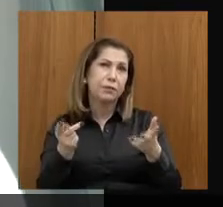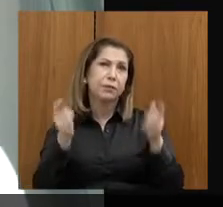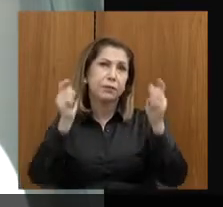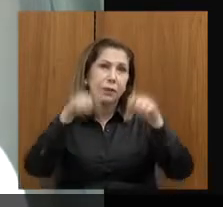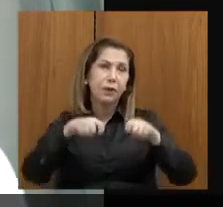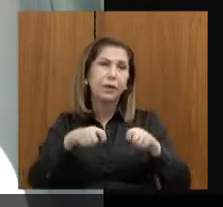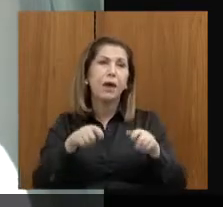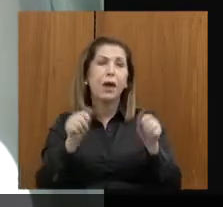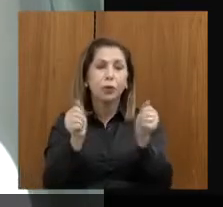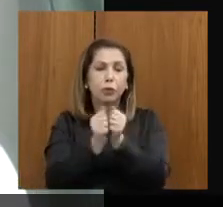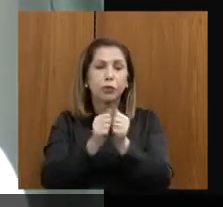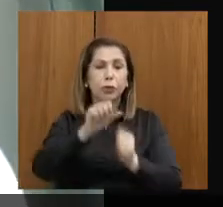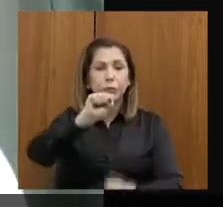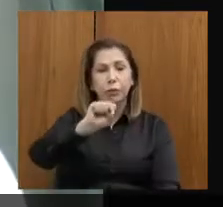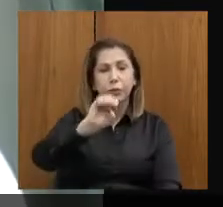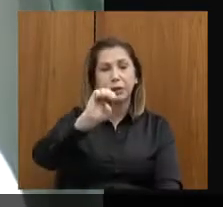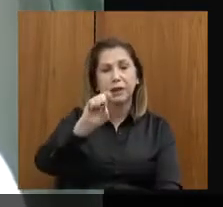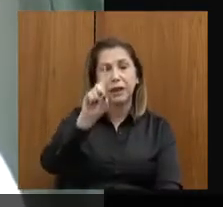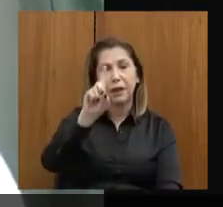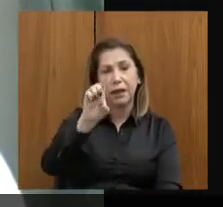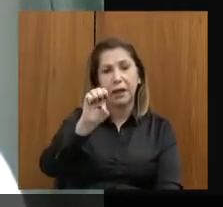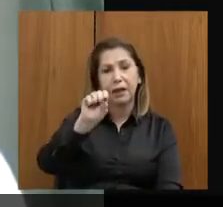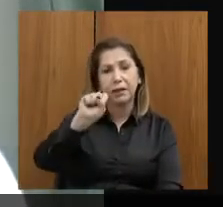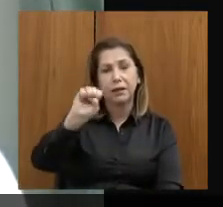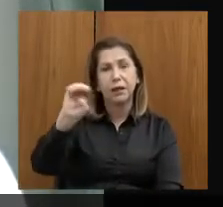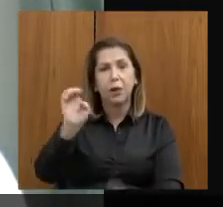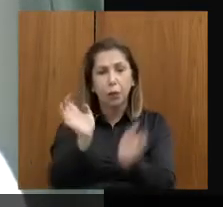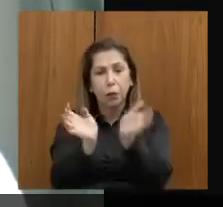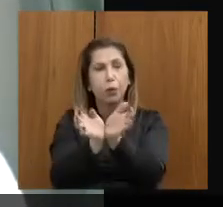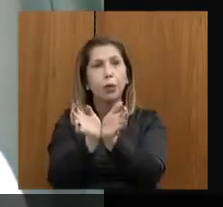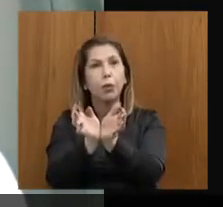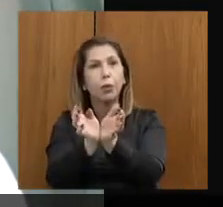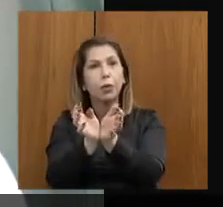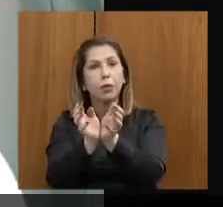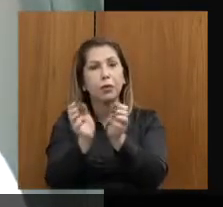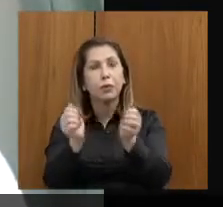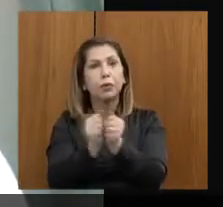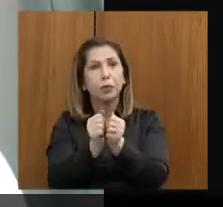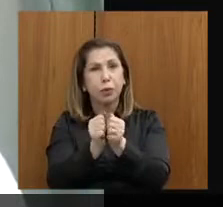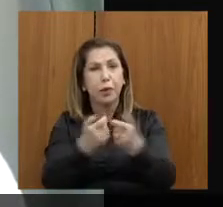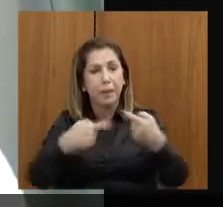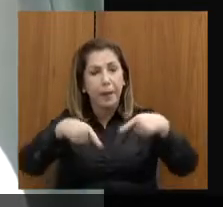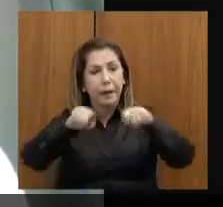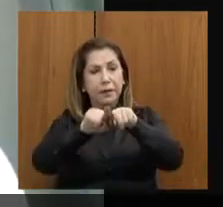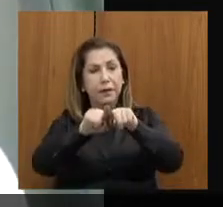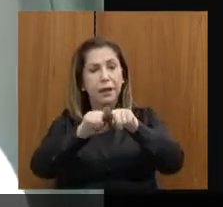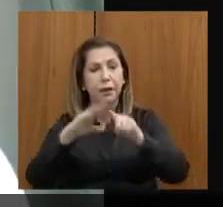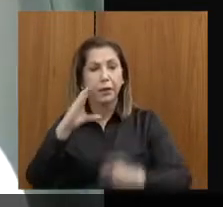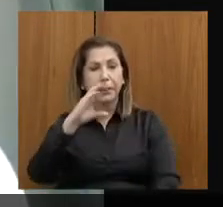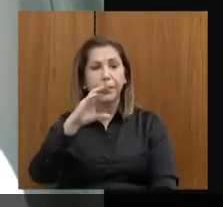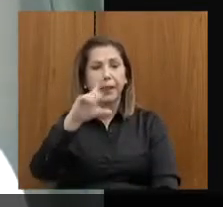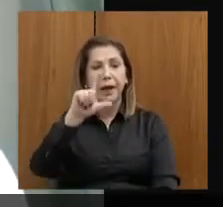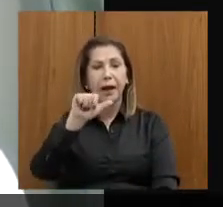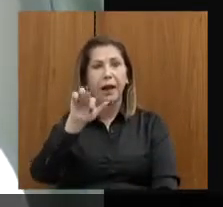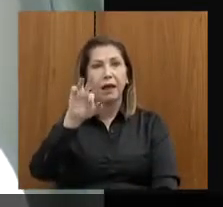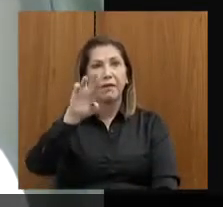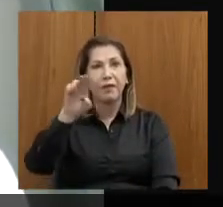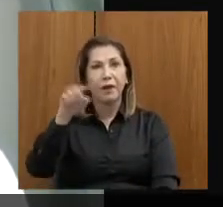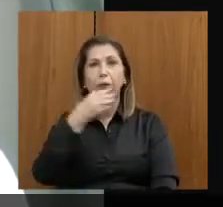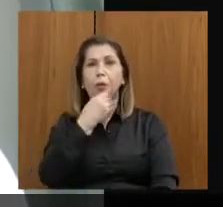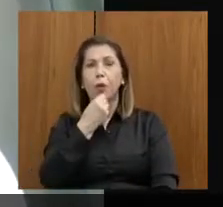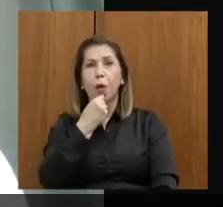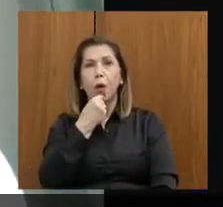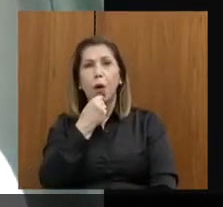técnica CDL para implantação em Minas Gerais decleva nosso partido aí primeira hora através do projeto próximos